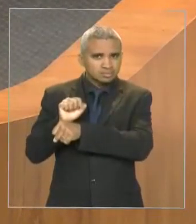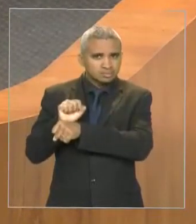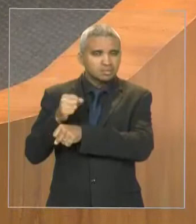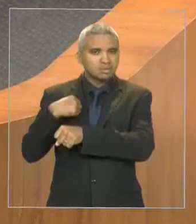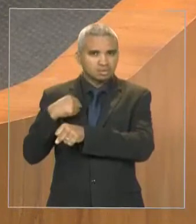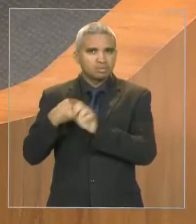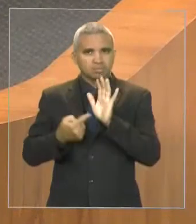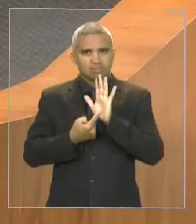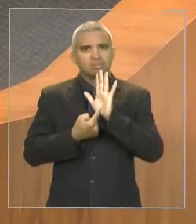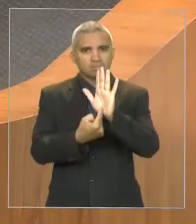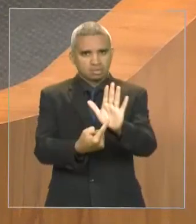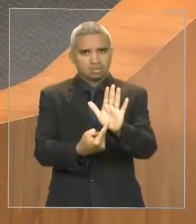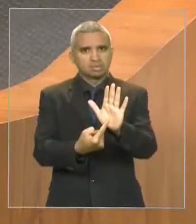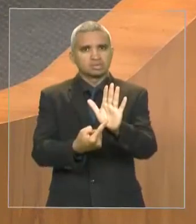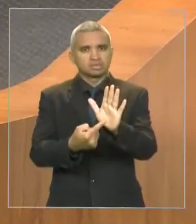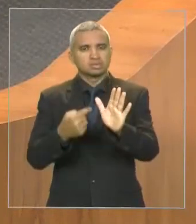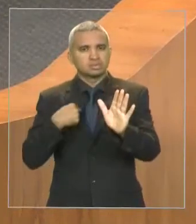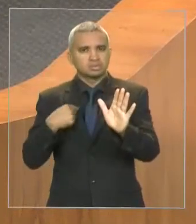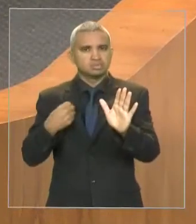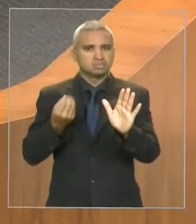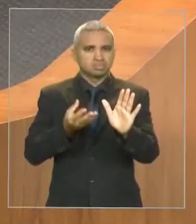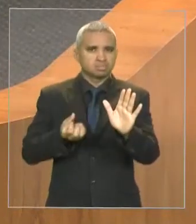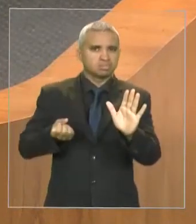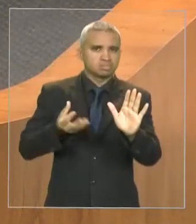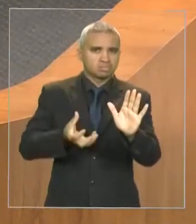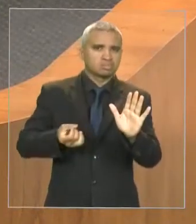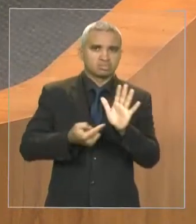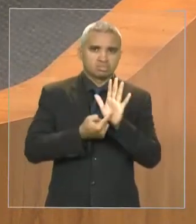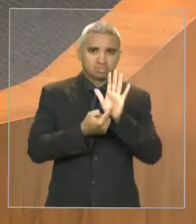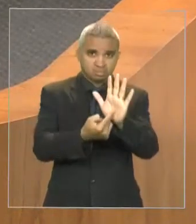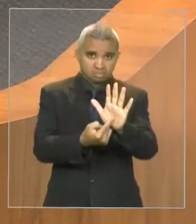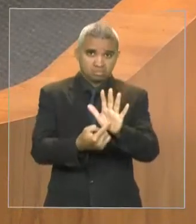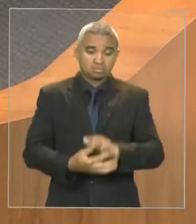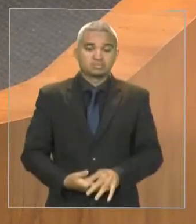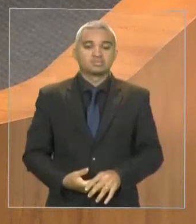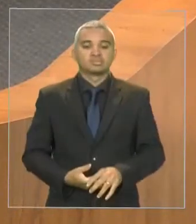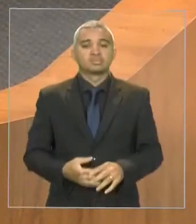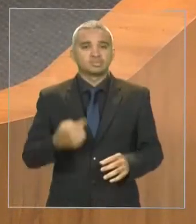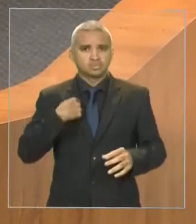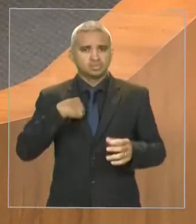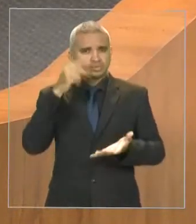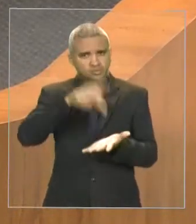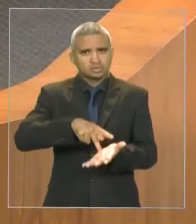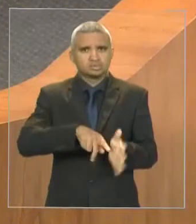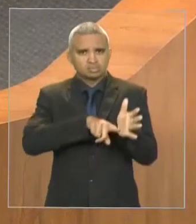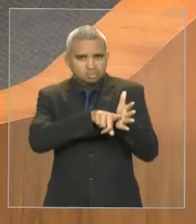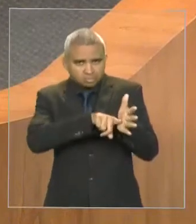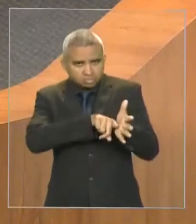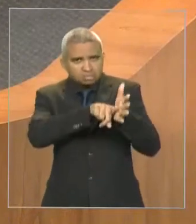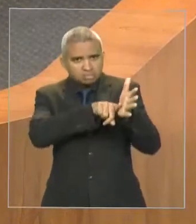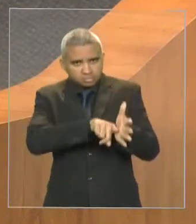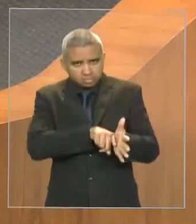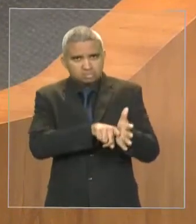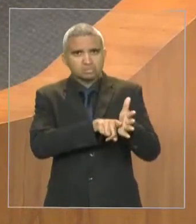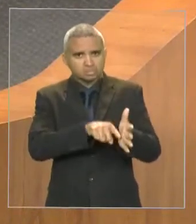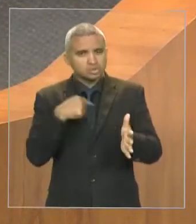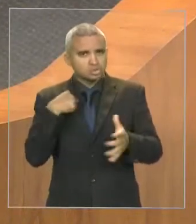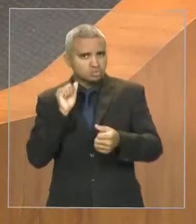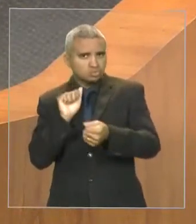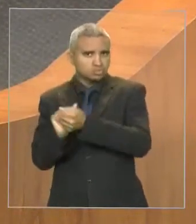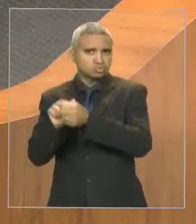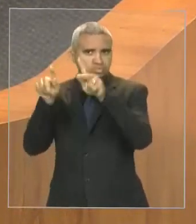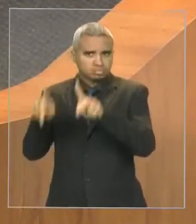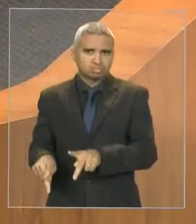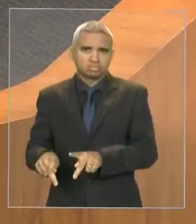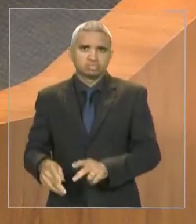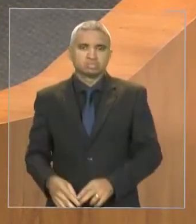eu vou soltando e liberando. Eu tenho fiscalizado de verdade, eu tenho um lado, que é o lado do povo. E